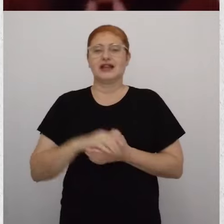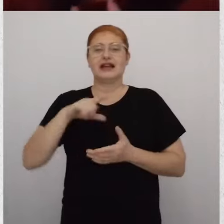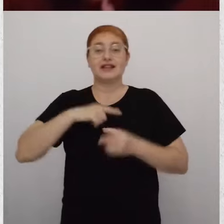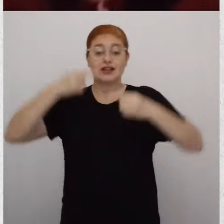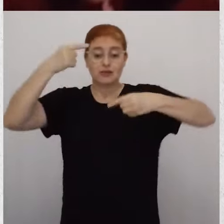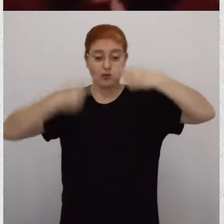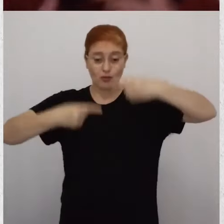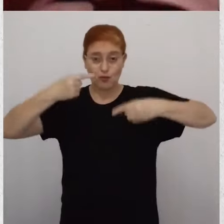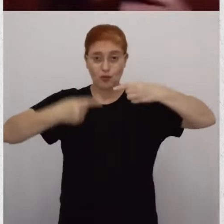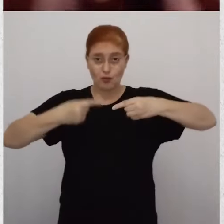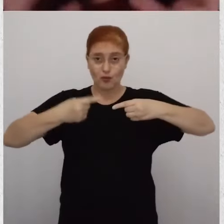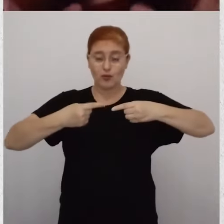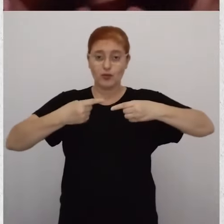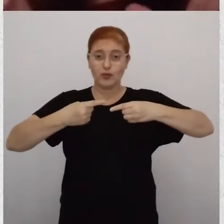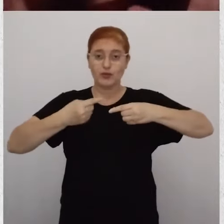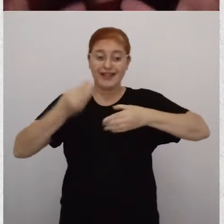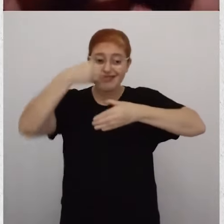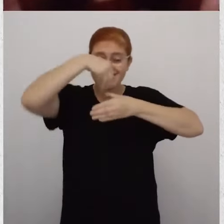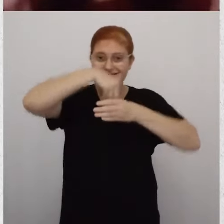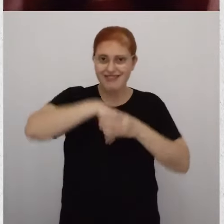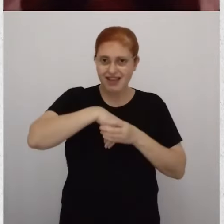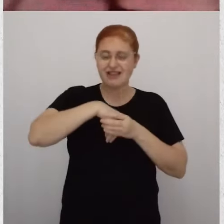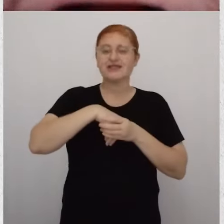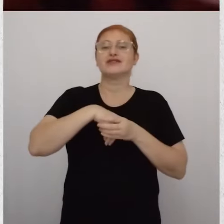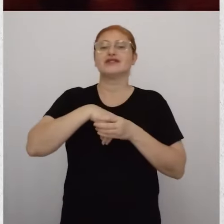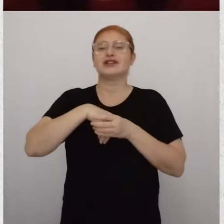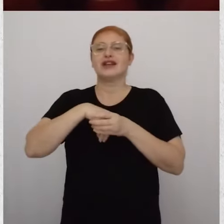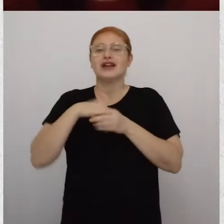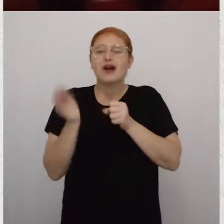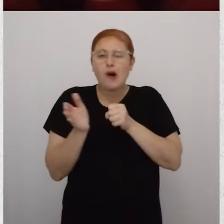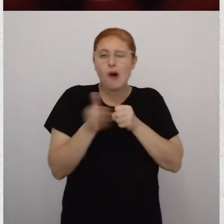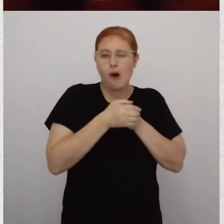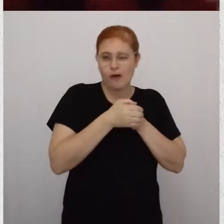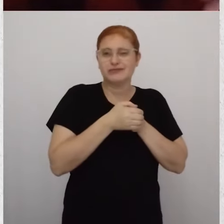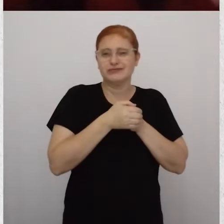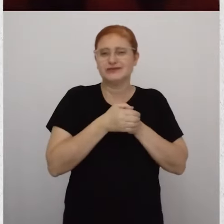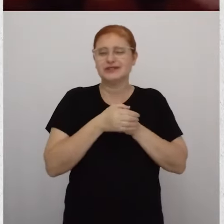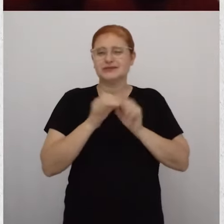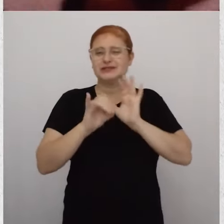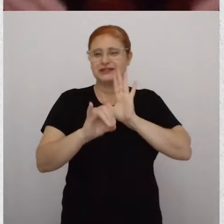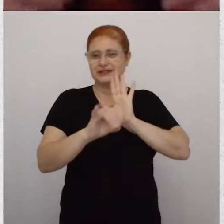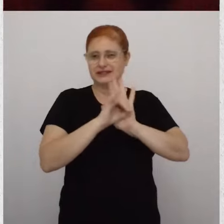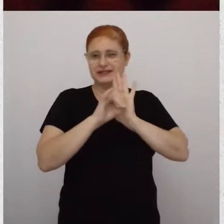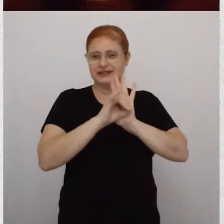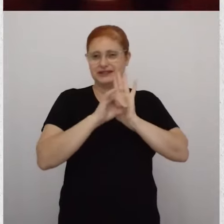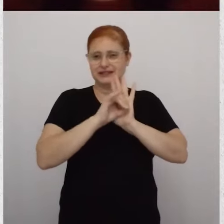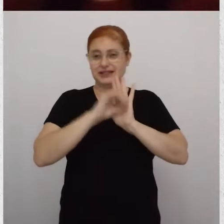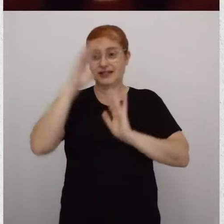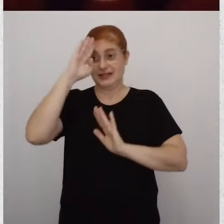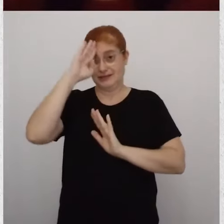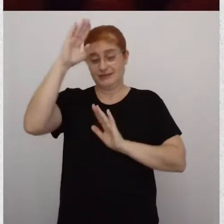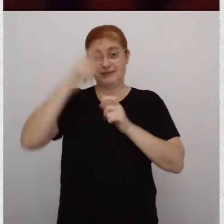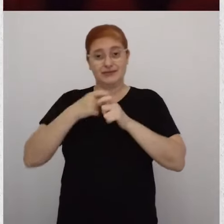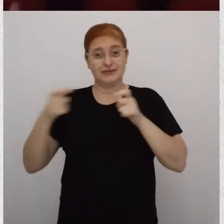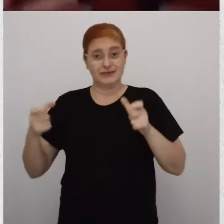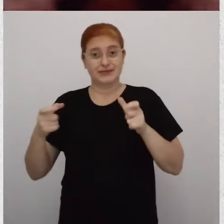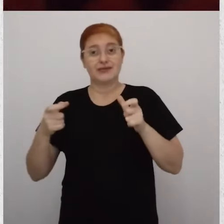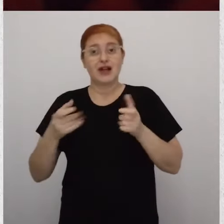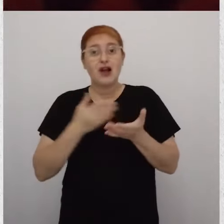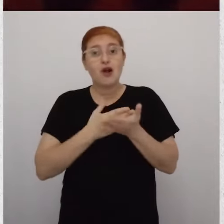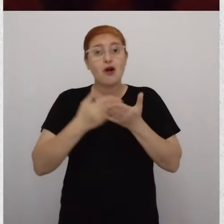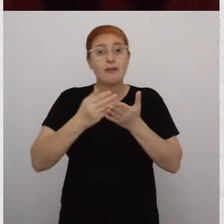interna, aquilo que era disputa que acaba sendo obscurecida, né, por uma identidade mais hegemônica, começa a se tornar muito